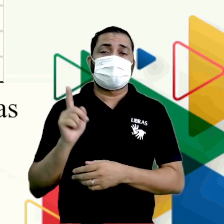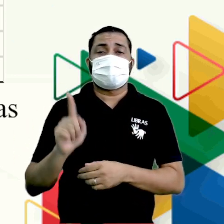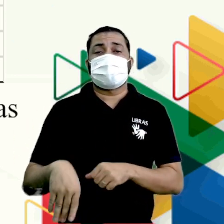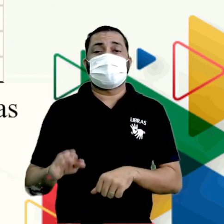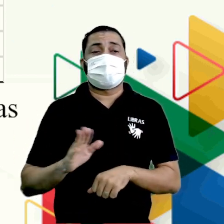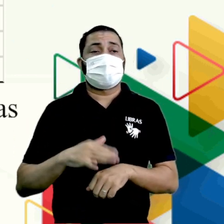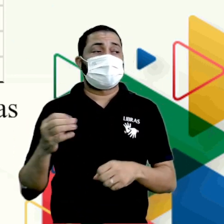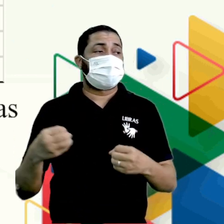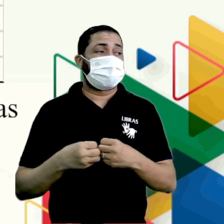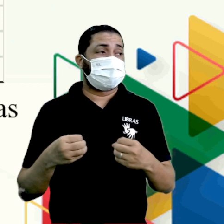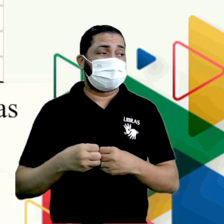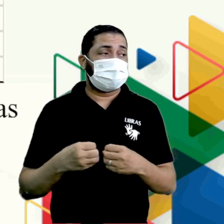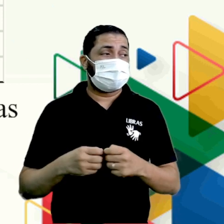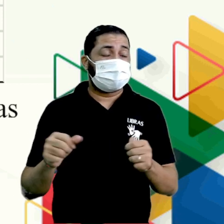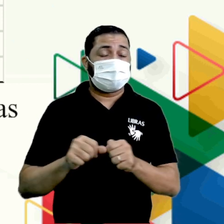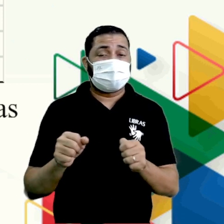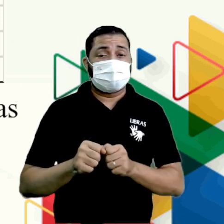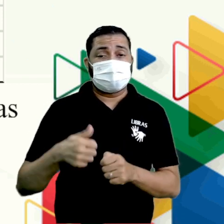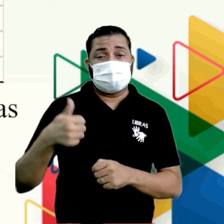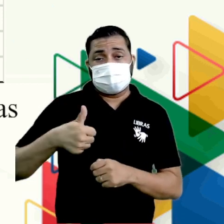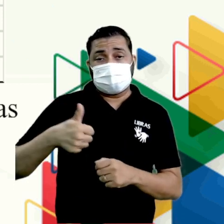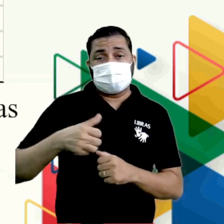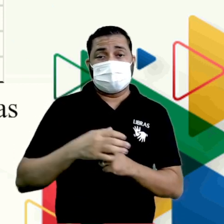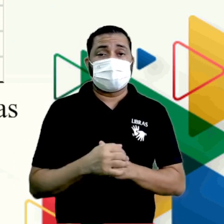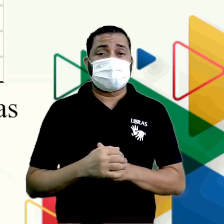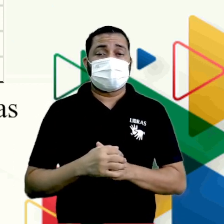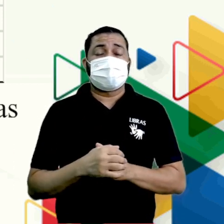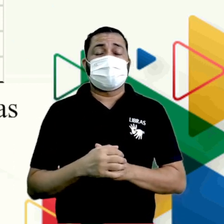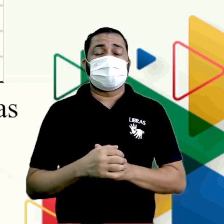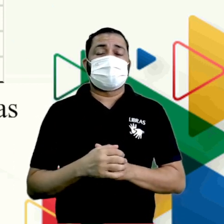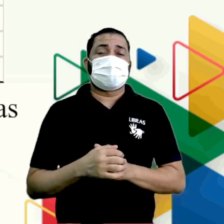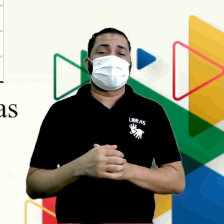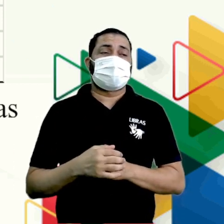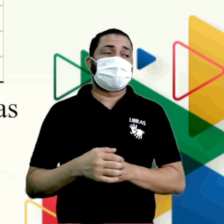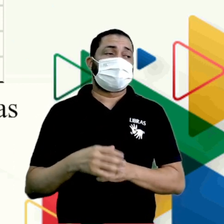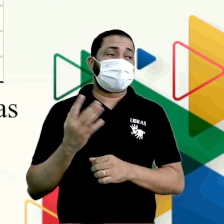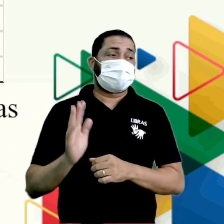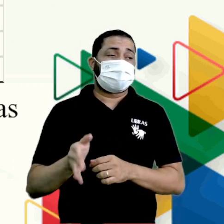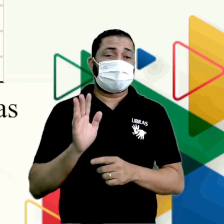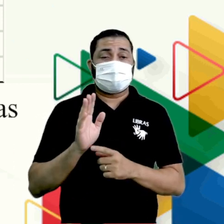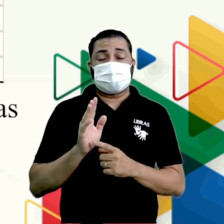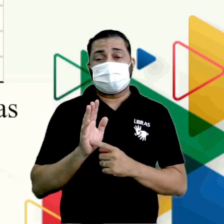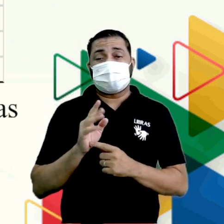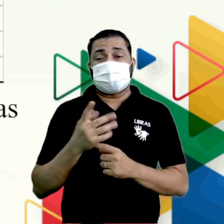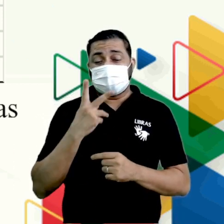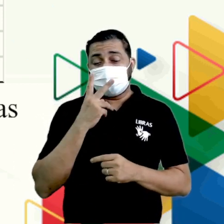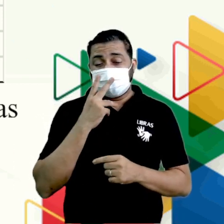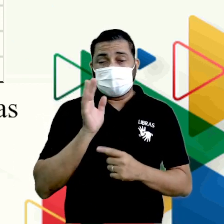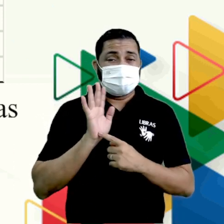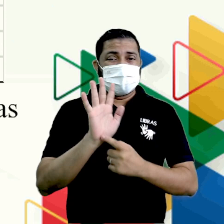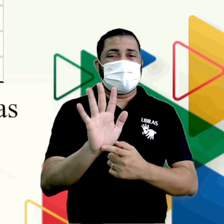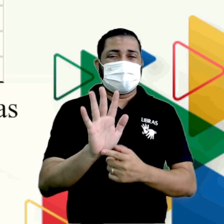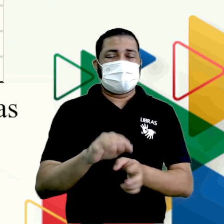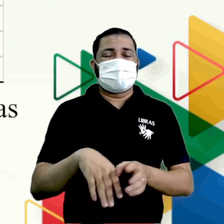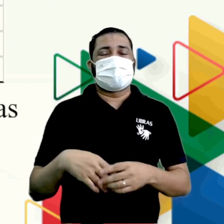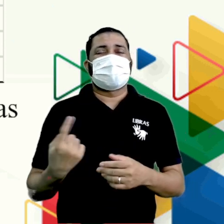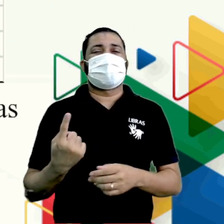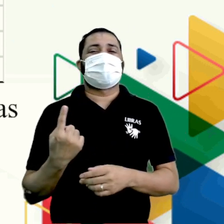mais próximo. Então, vamos fazer o primeiro? De cara aí, já me parece ser o primeiro, né? Então, o potencial do